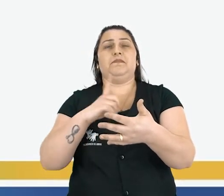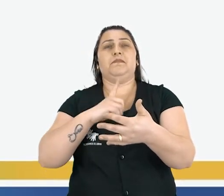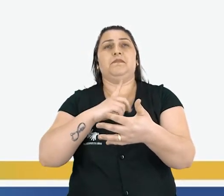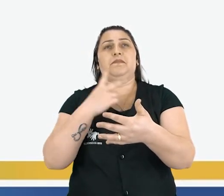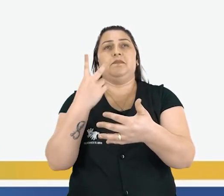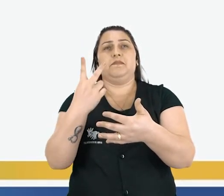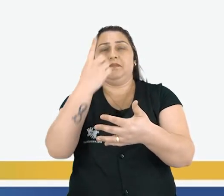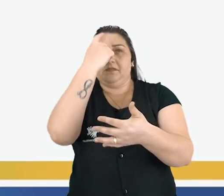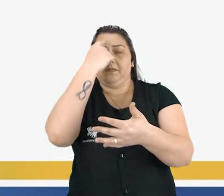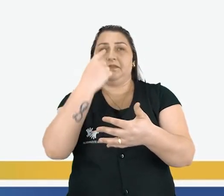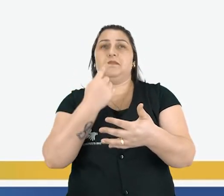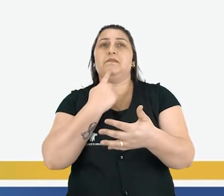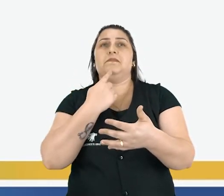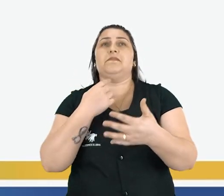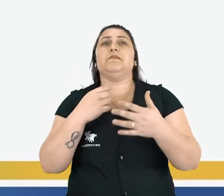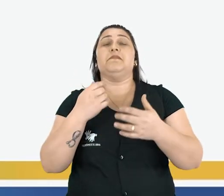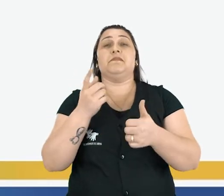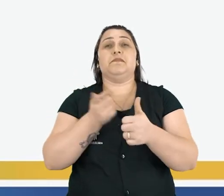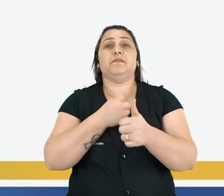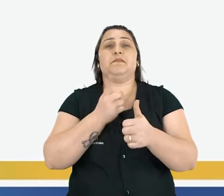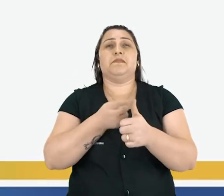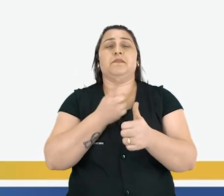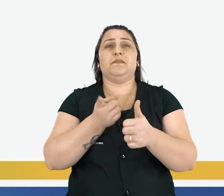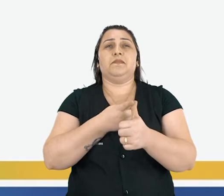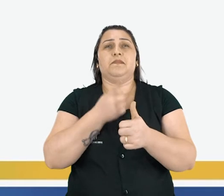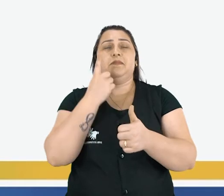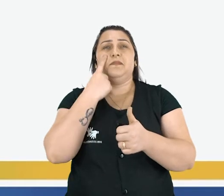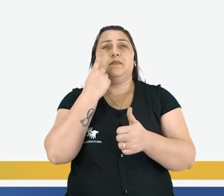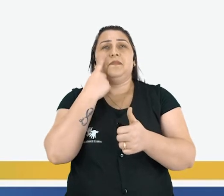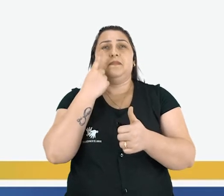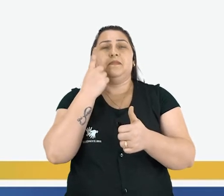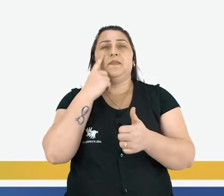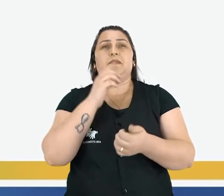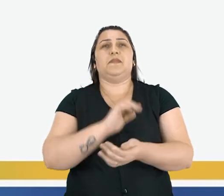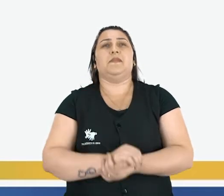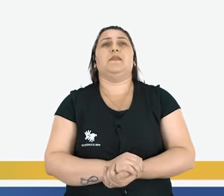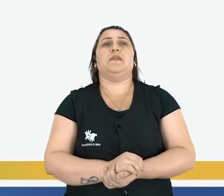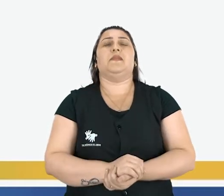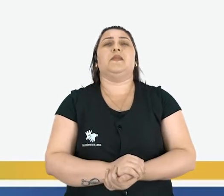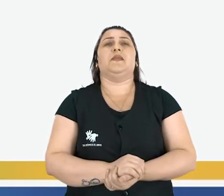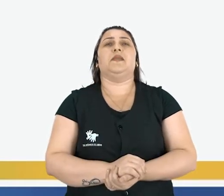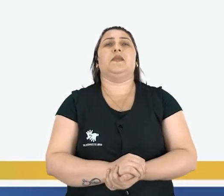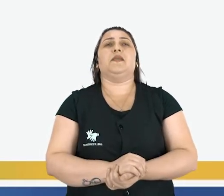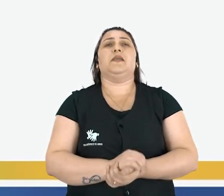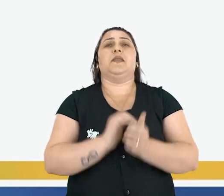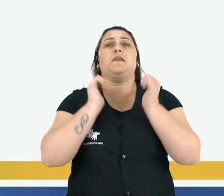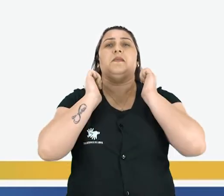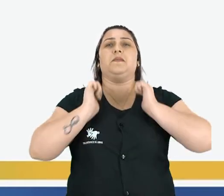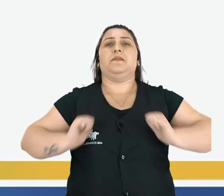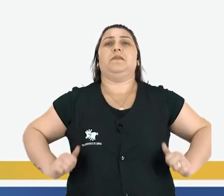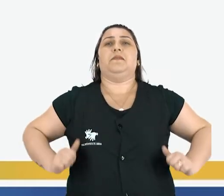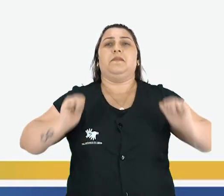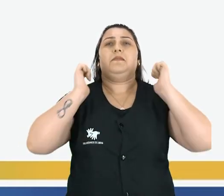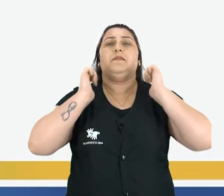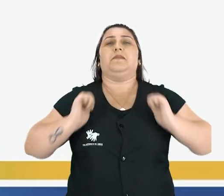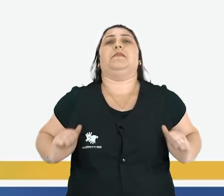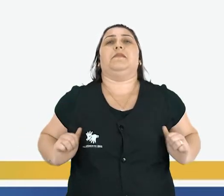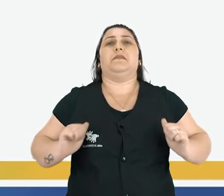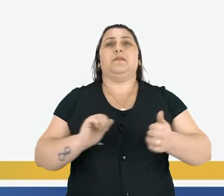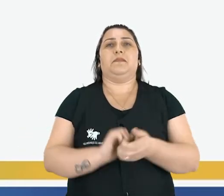imagens aí vamos observar a primeira primeira imagem que nós estamos vendo que você está vendo aí na sua casa a imagem de uma mochila